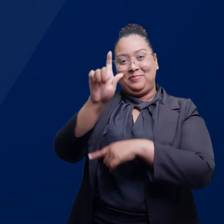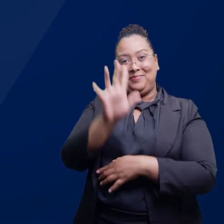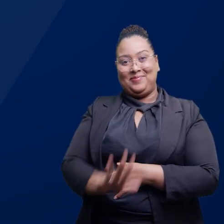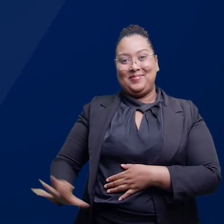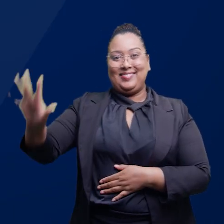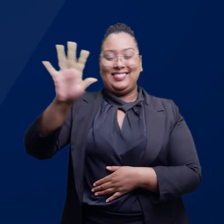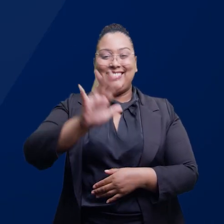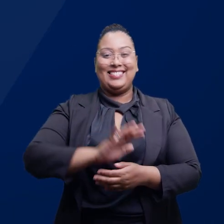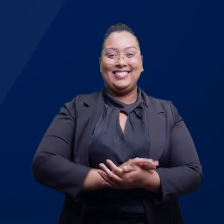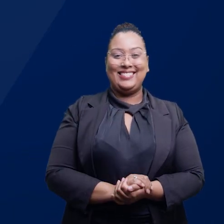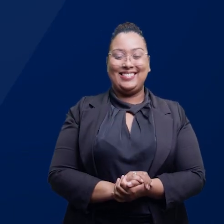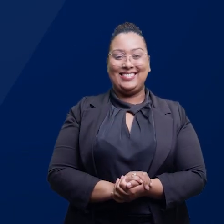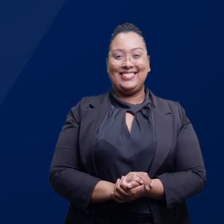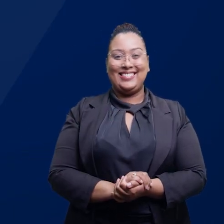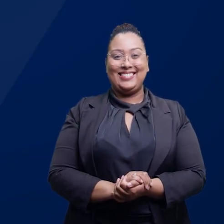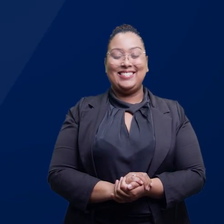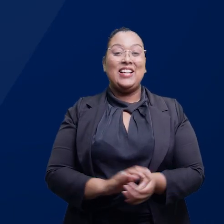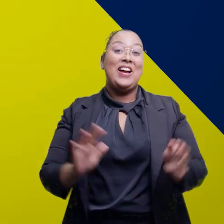Pública do Estado de Goiás.